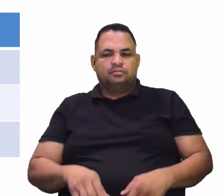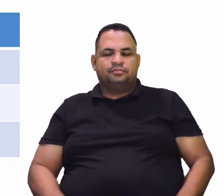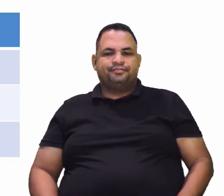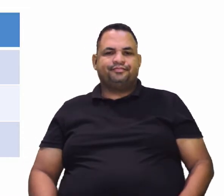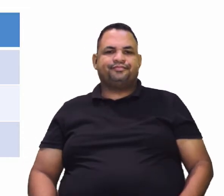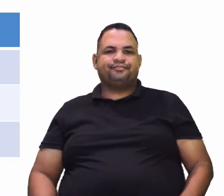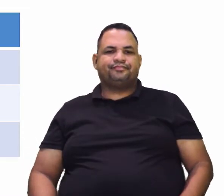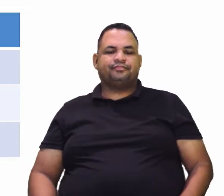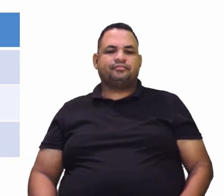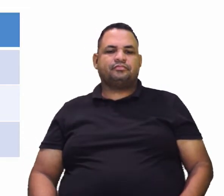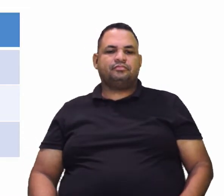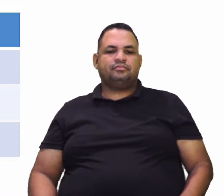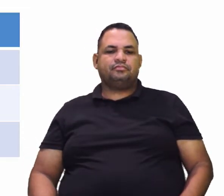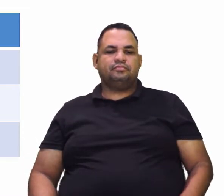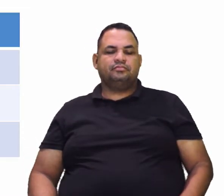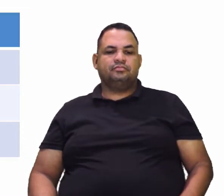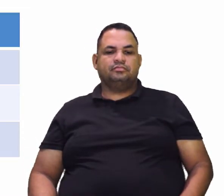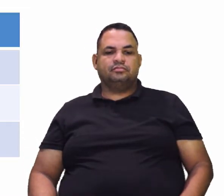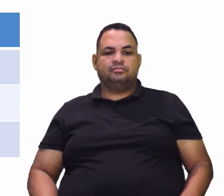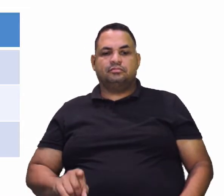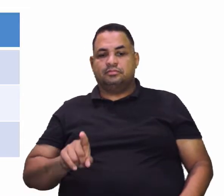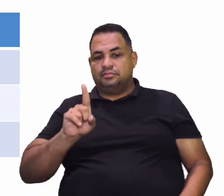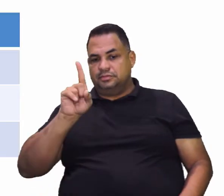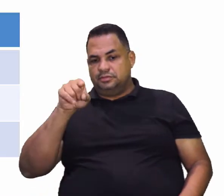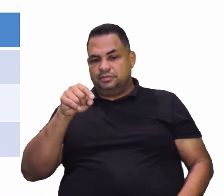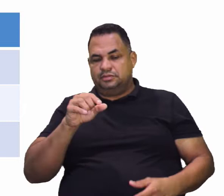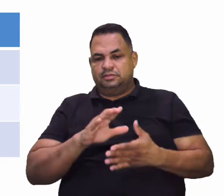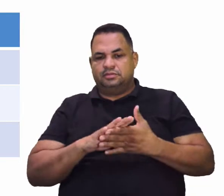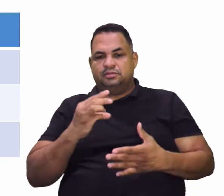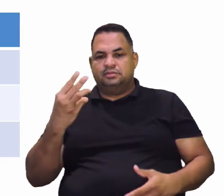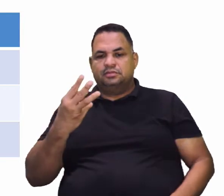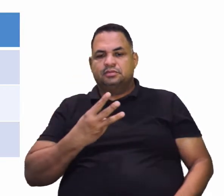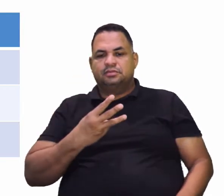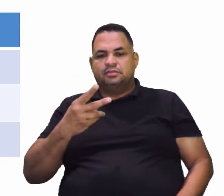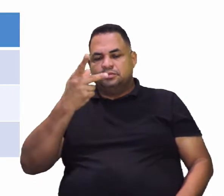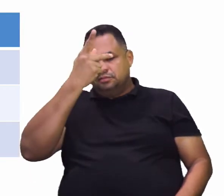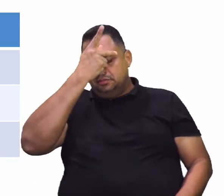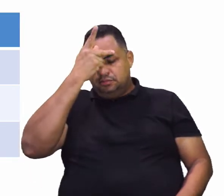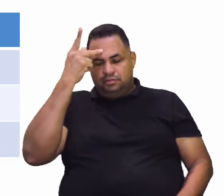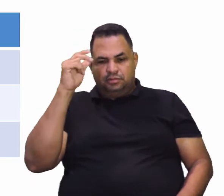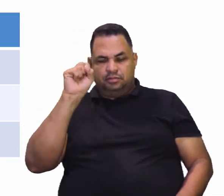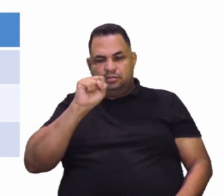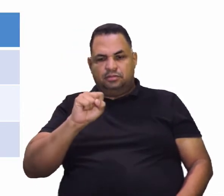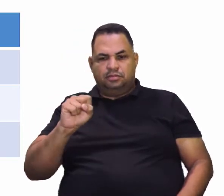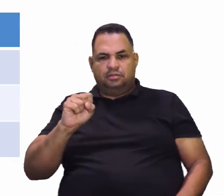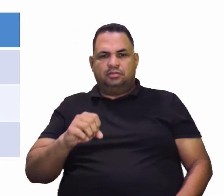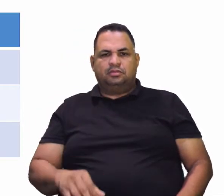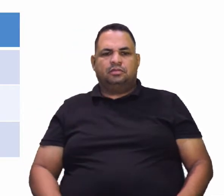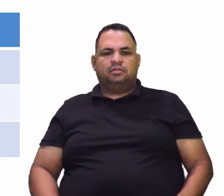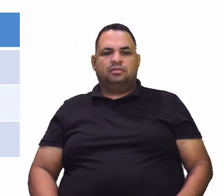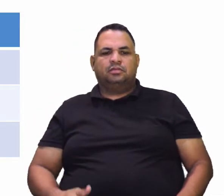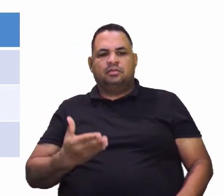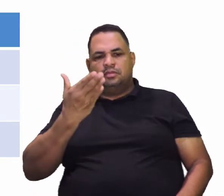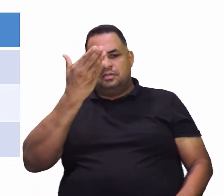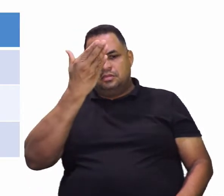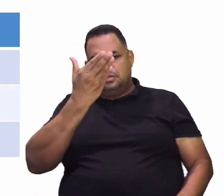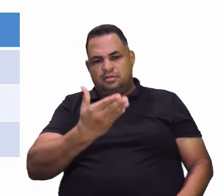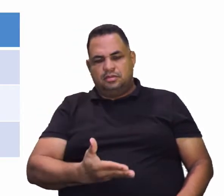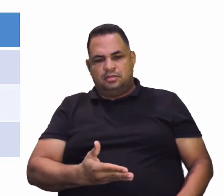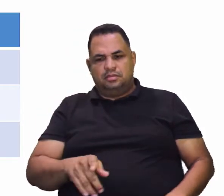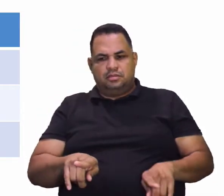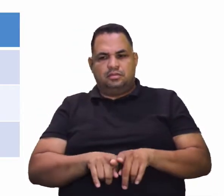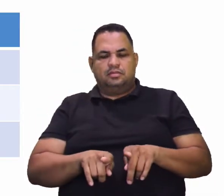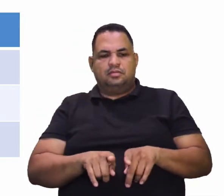E o is, ele é usado com todas as terceiras pessoas do singular. He, she, it.